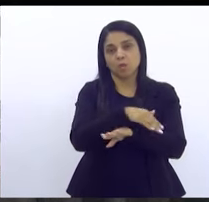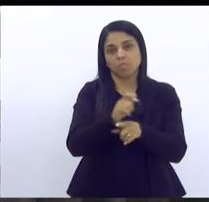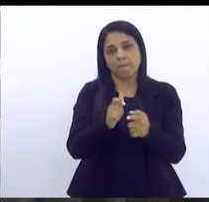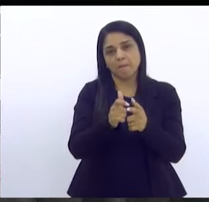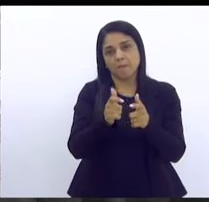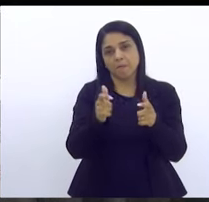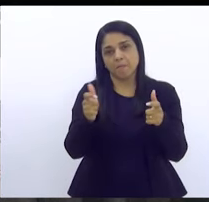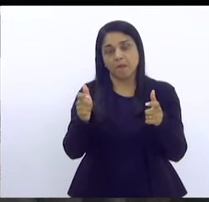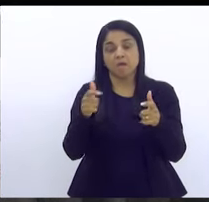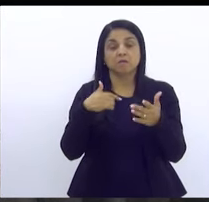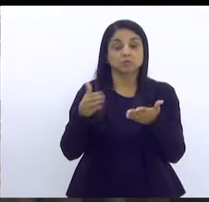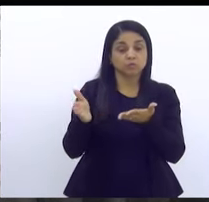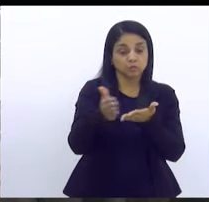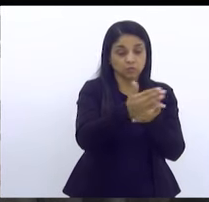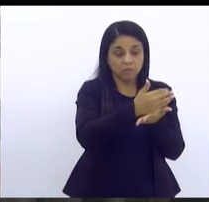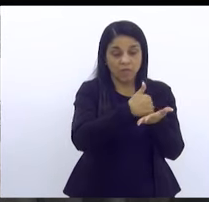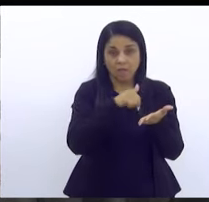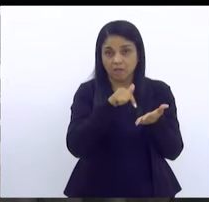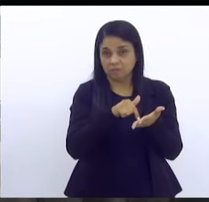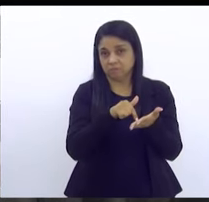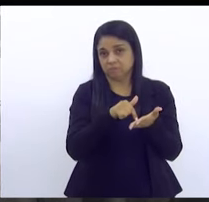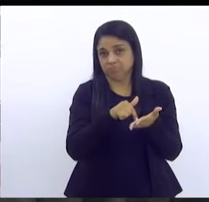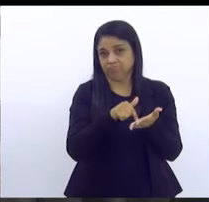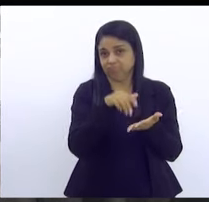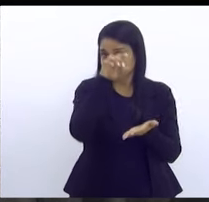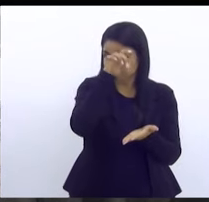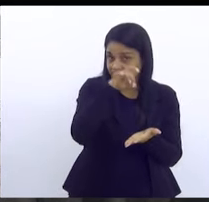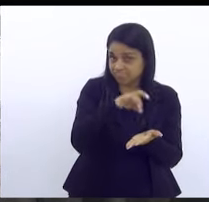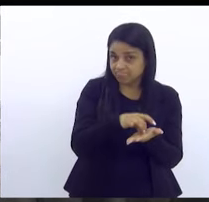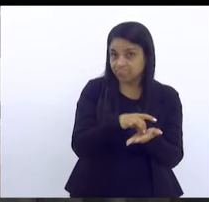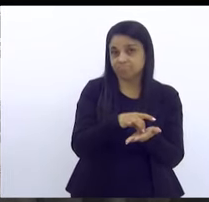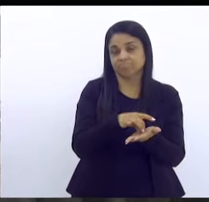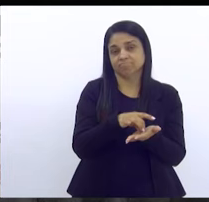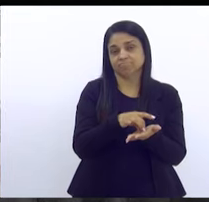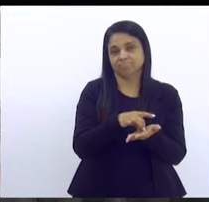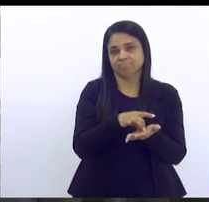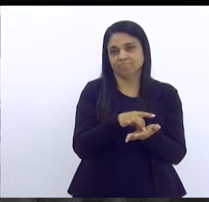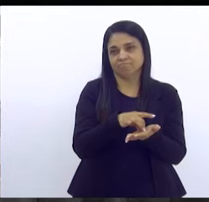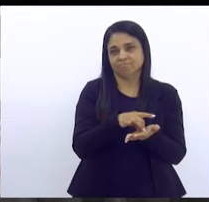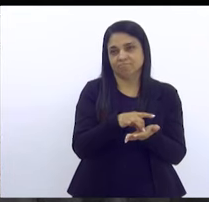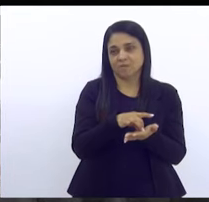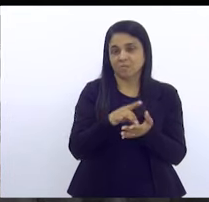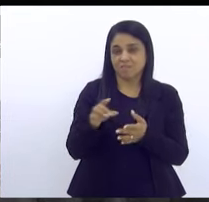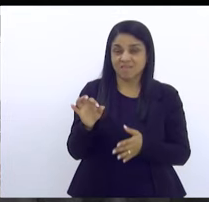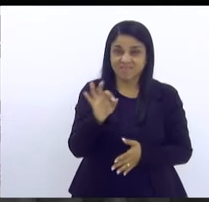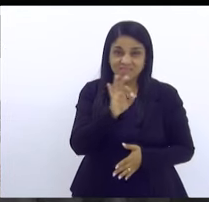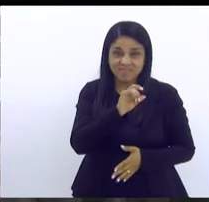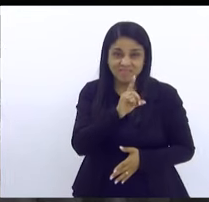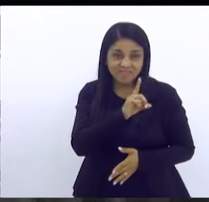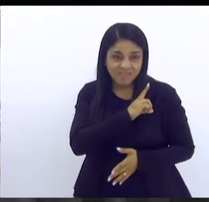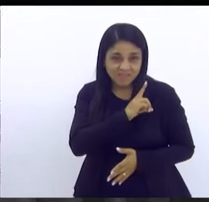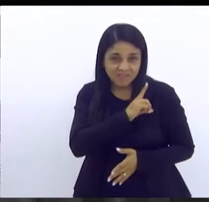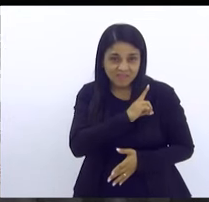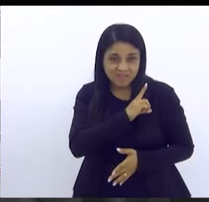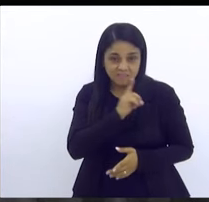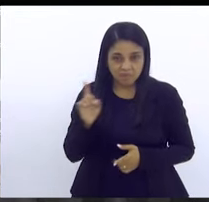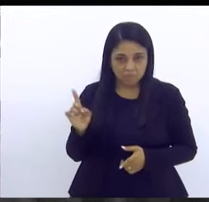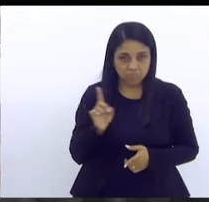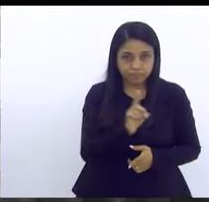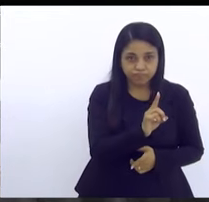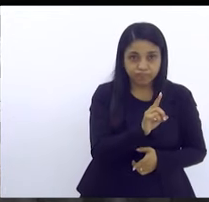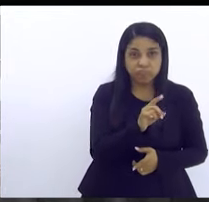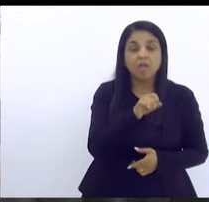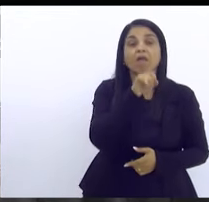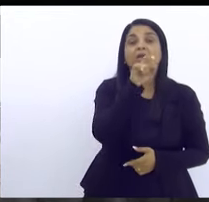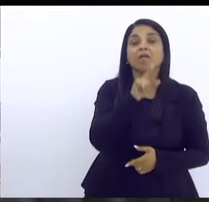os dados estatísticos, vamos falar a verdade. Só comparece a uma delegacia quem está